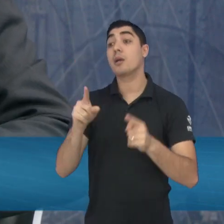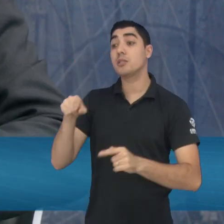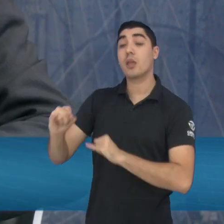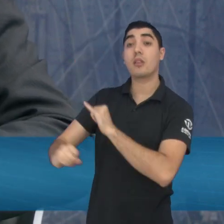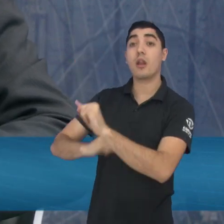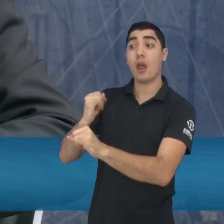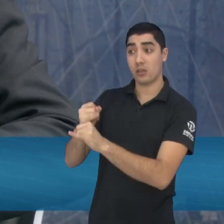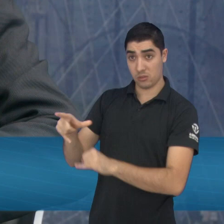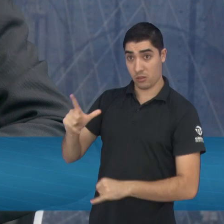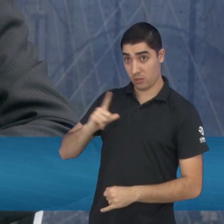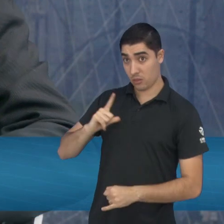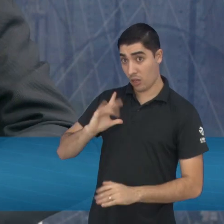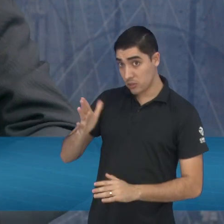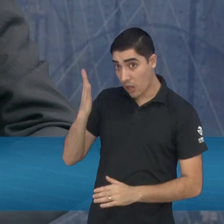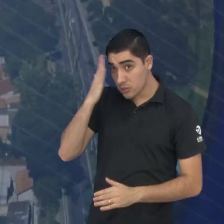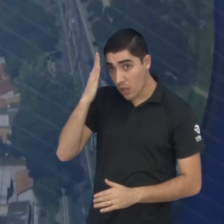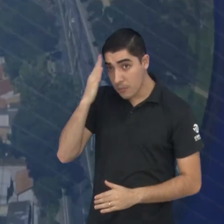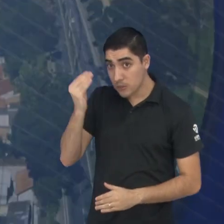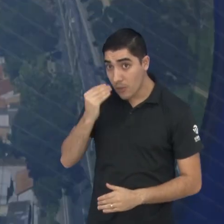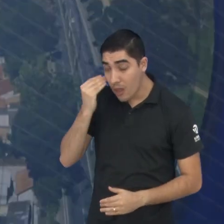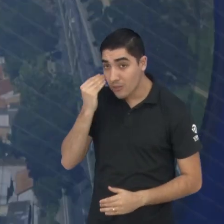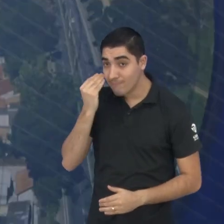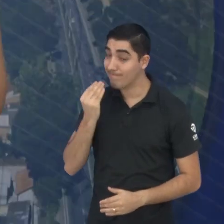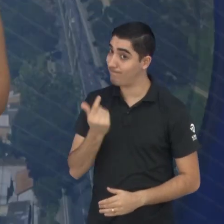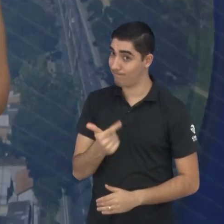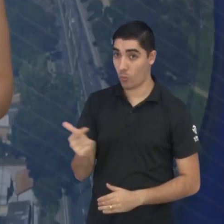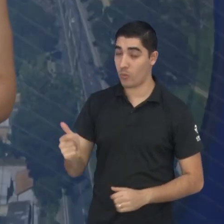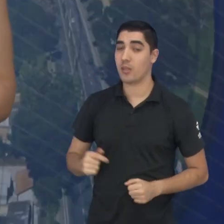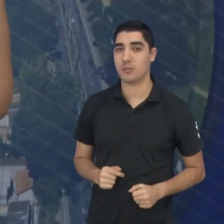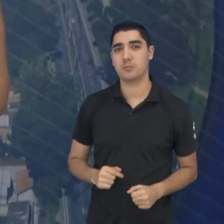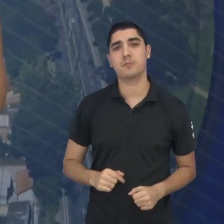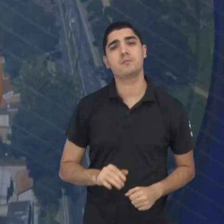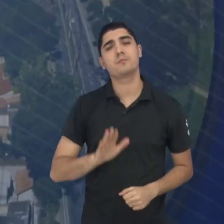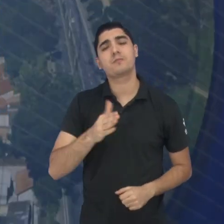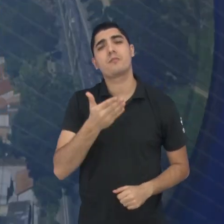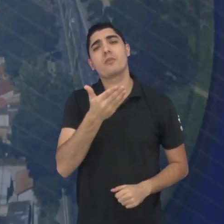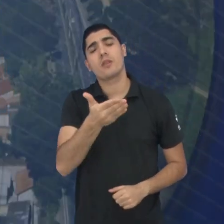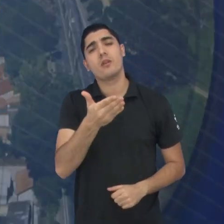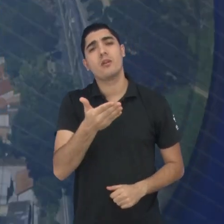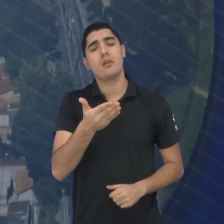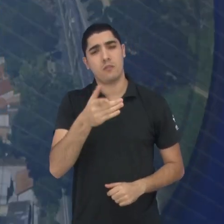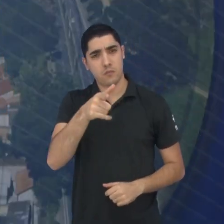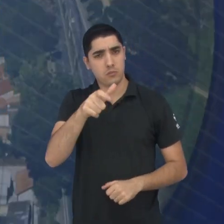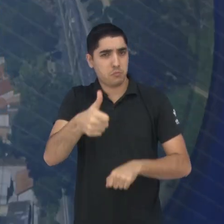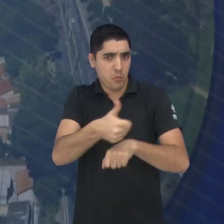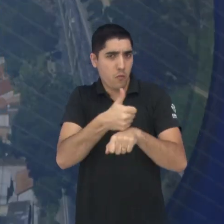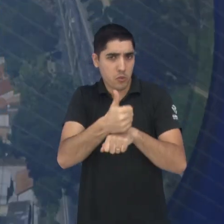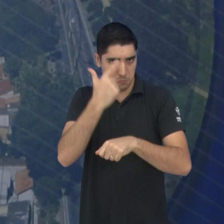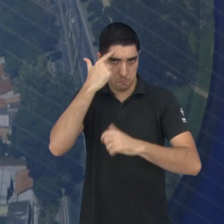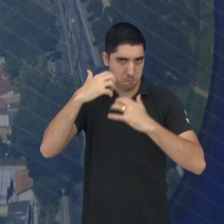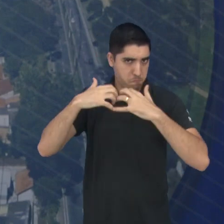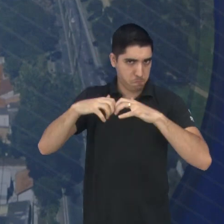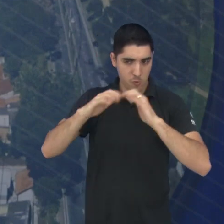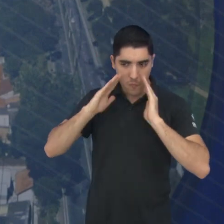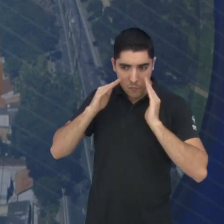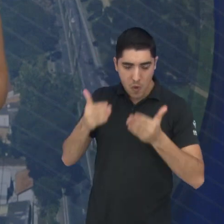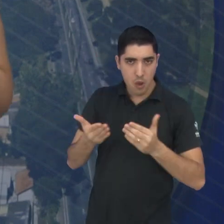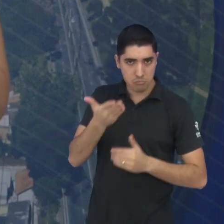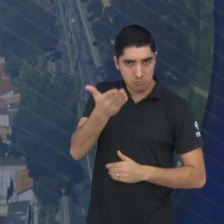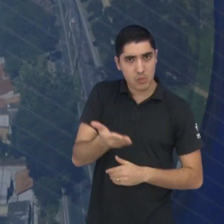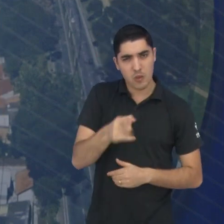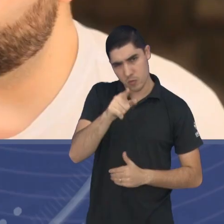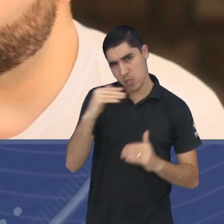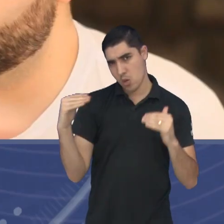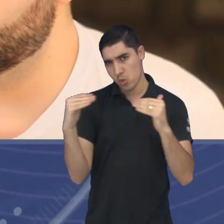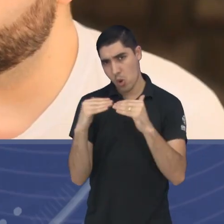e no mundo virtual. E Fernando, você como neuroeducador, você concorda? Você acha que